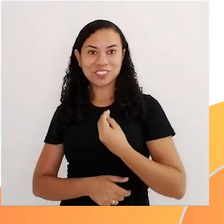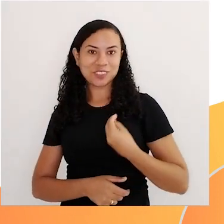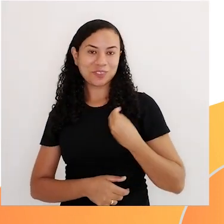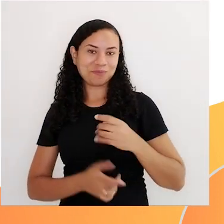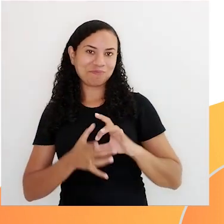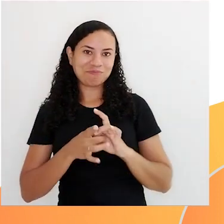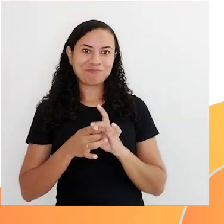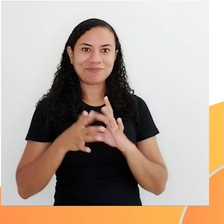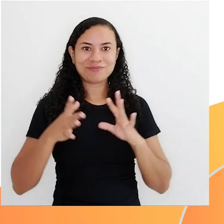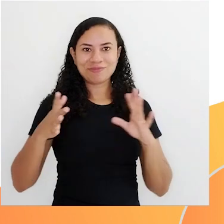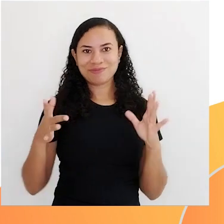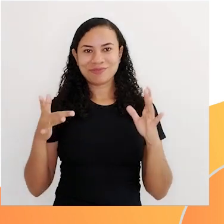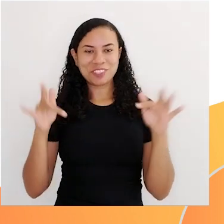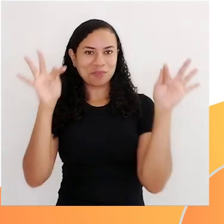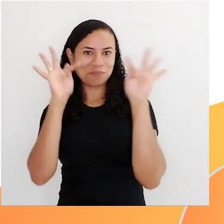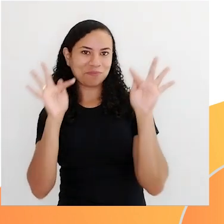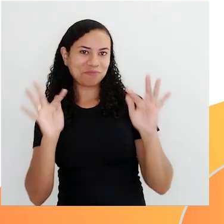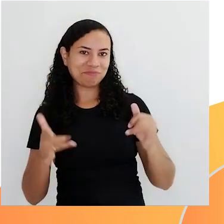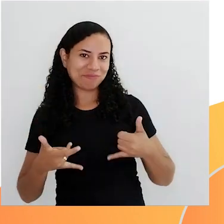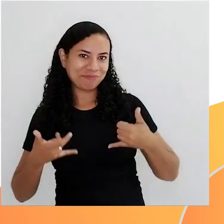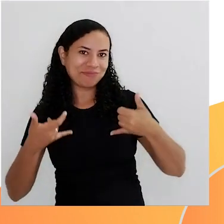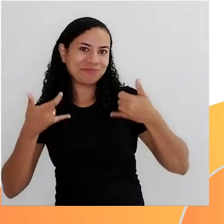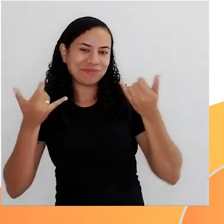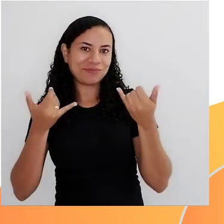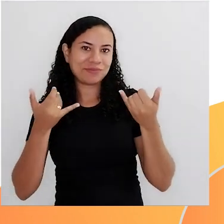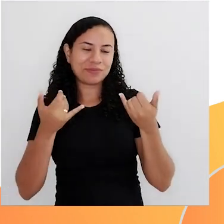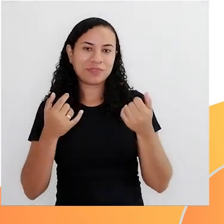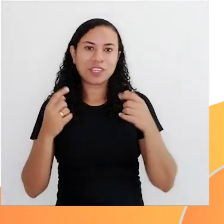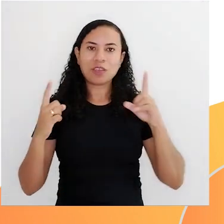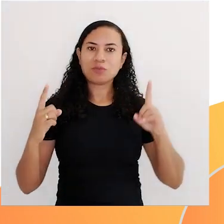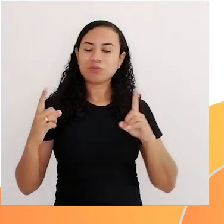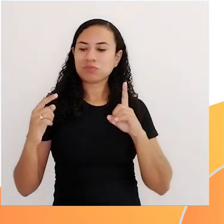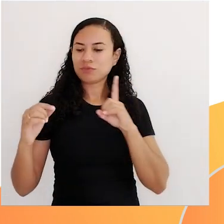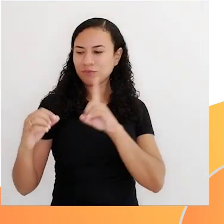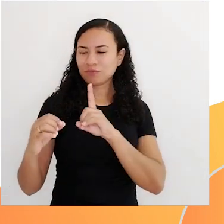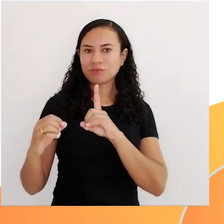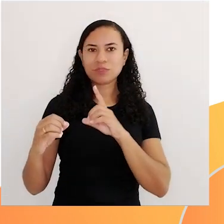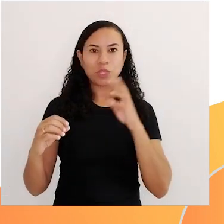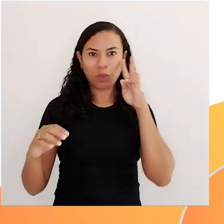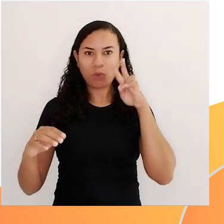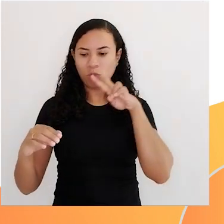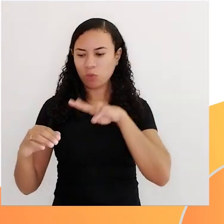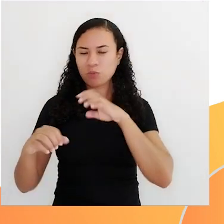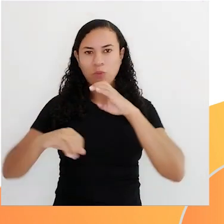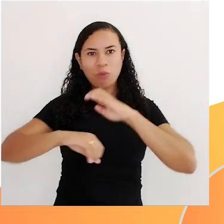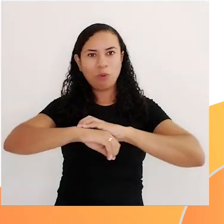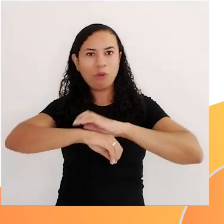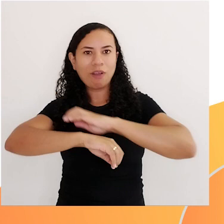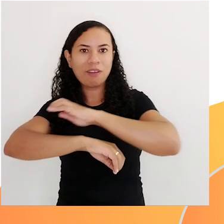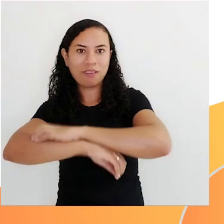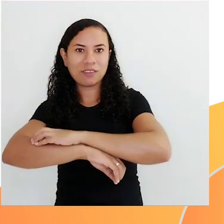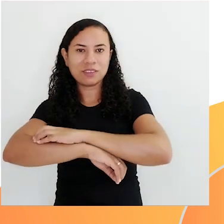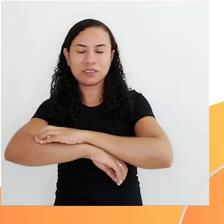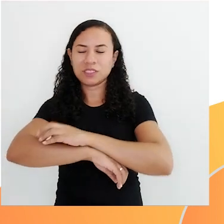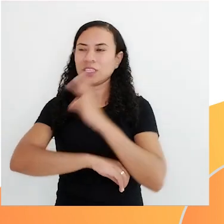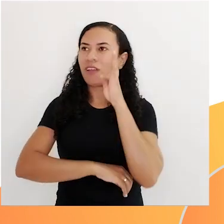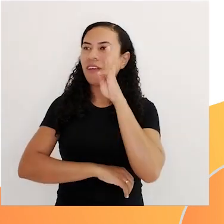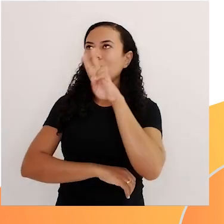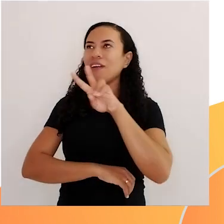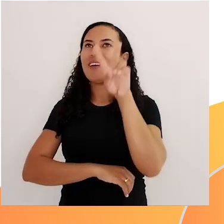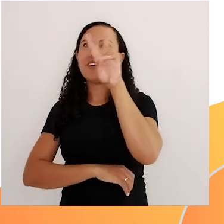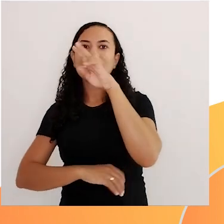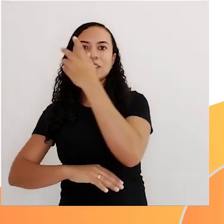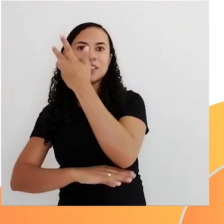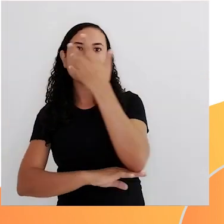de autoestima. Ela se deparou com uma rã enquanto contemplava a natureza e